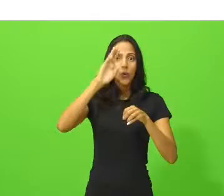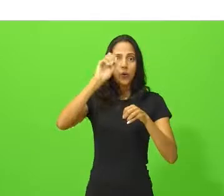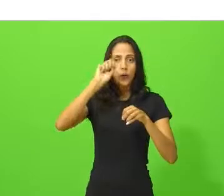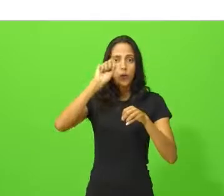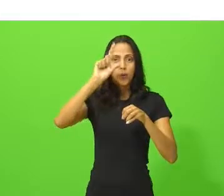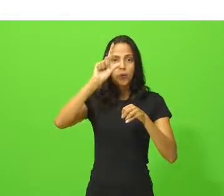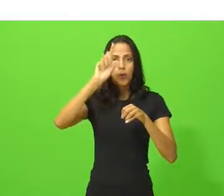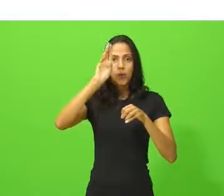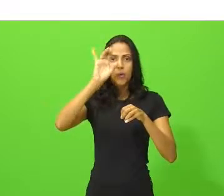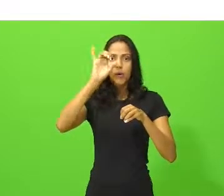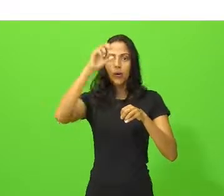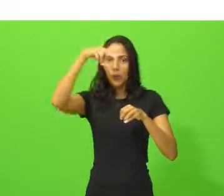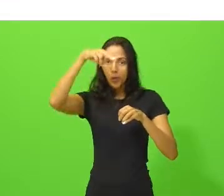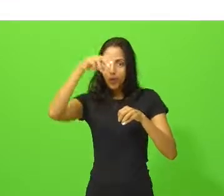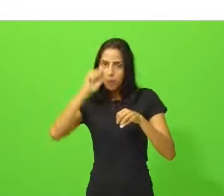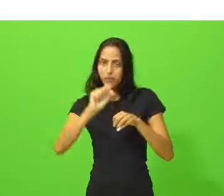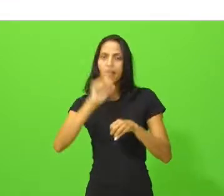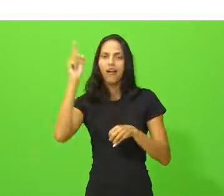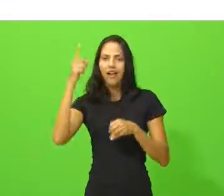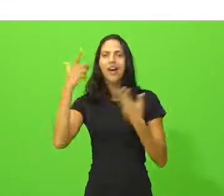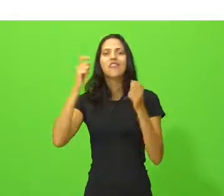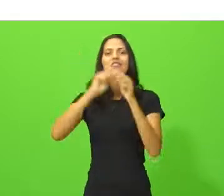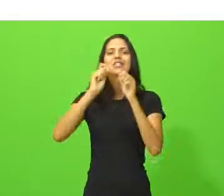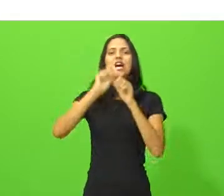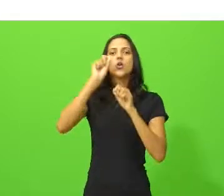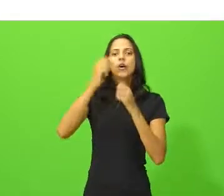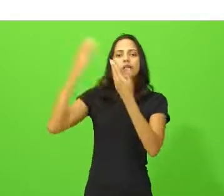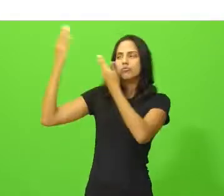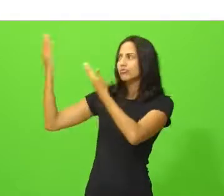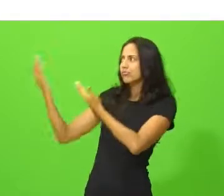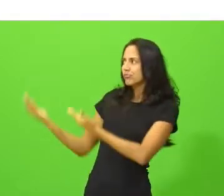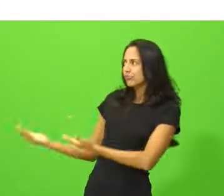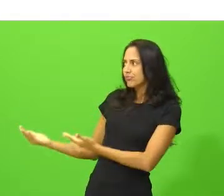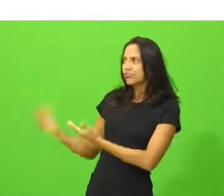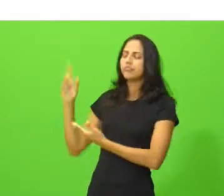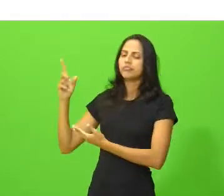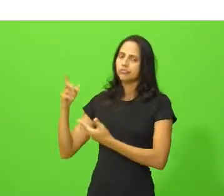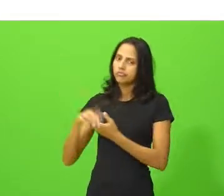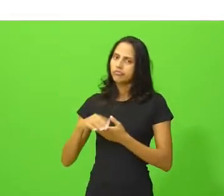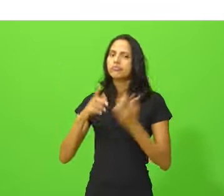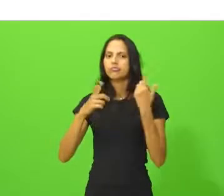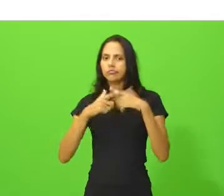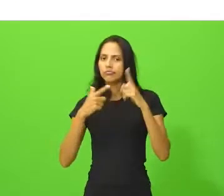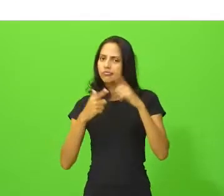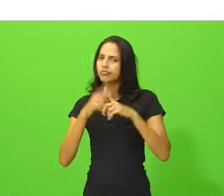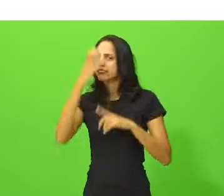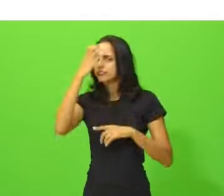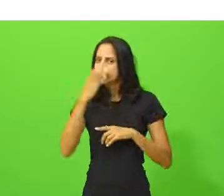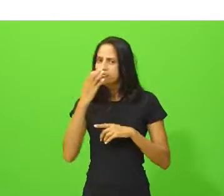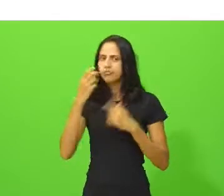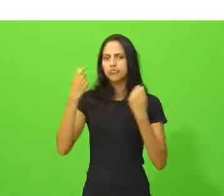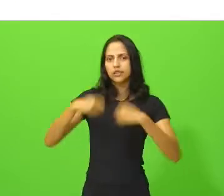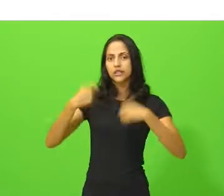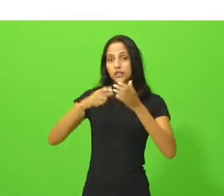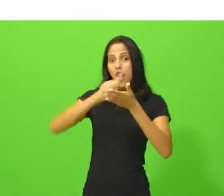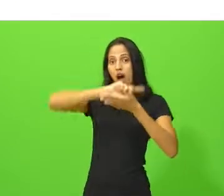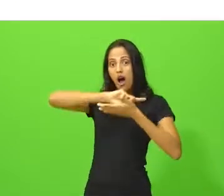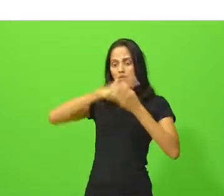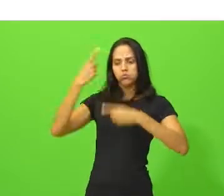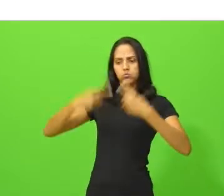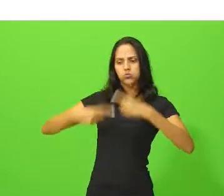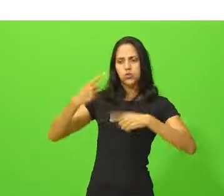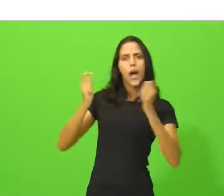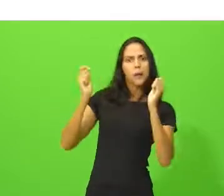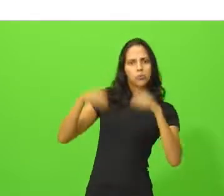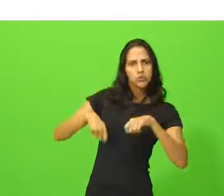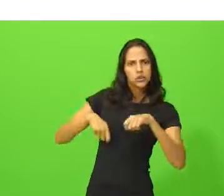construído naquela hidrelétrica trouxe consequências ambientais muito sérias, né? Tanto animais quanto